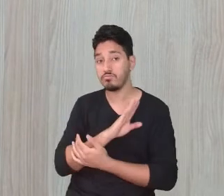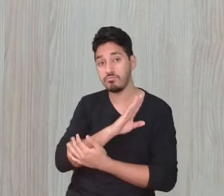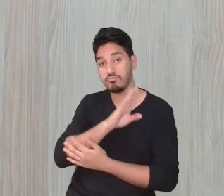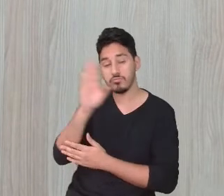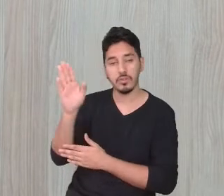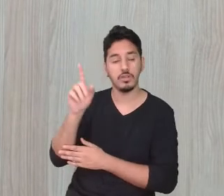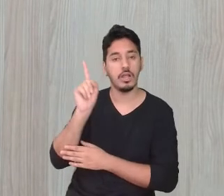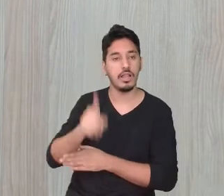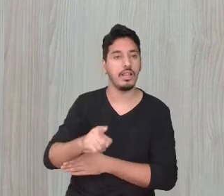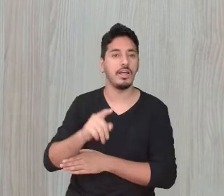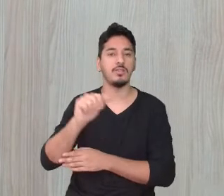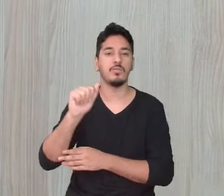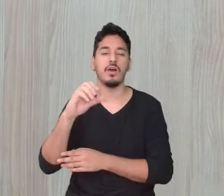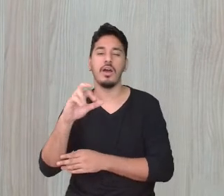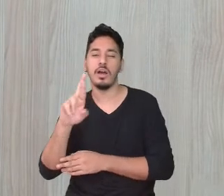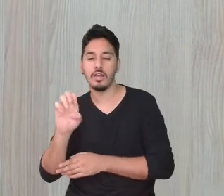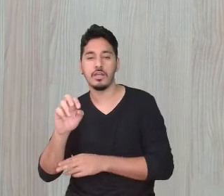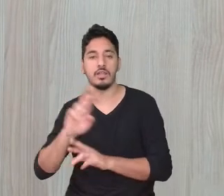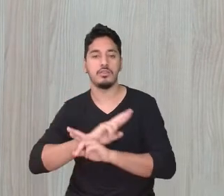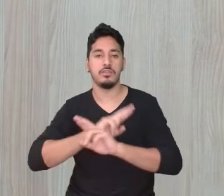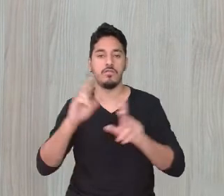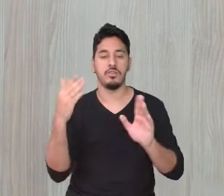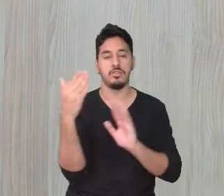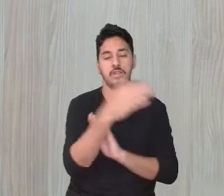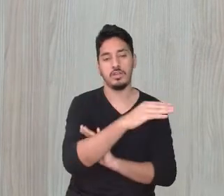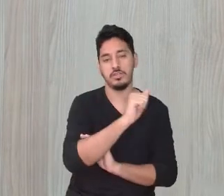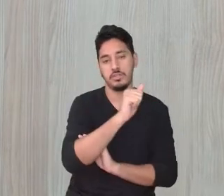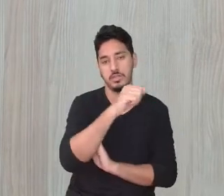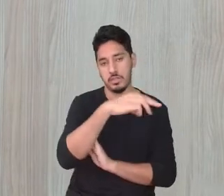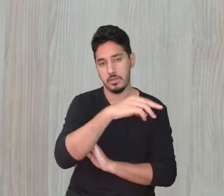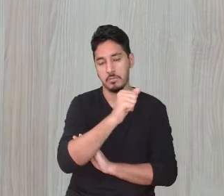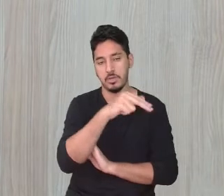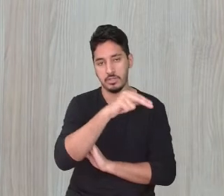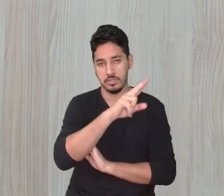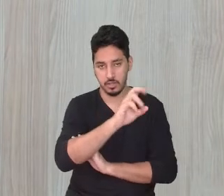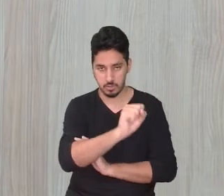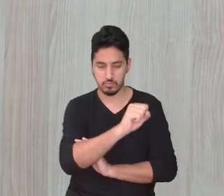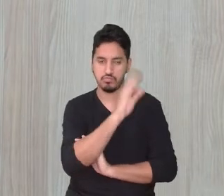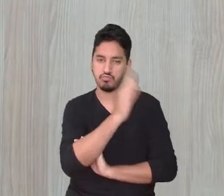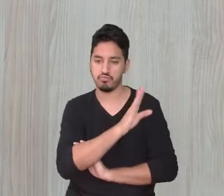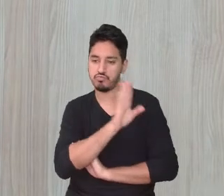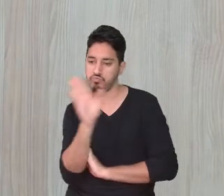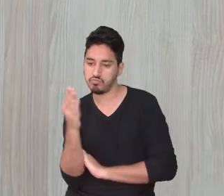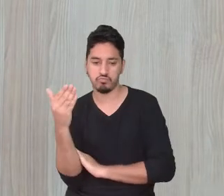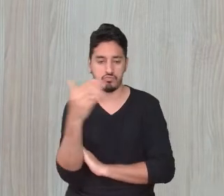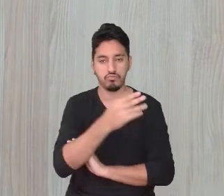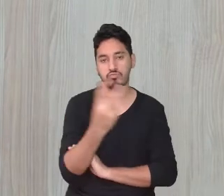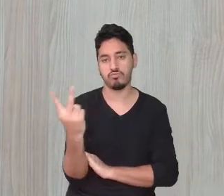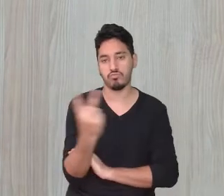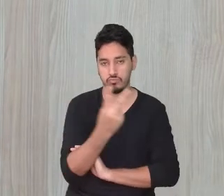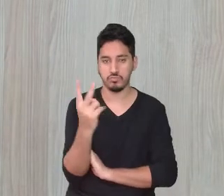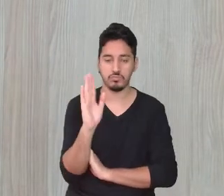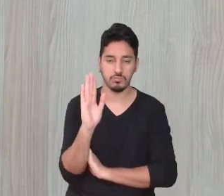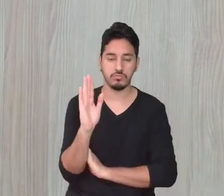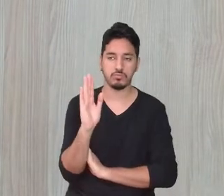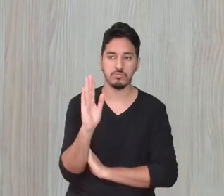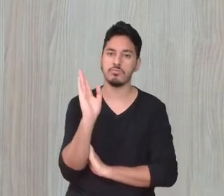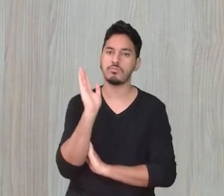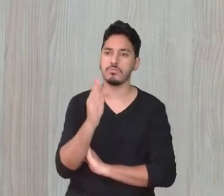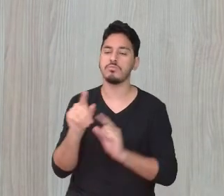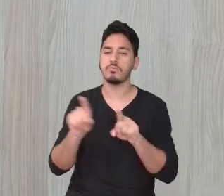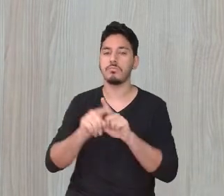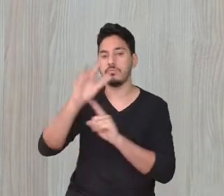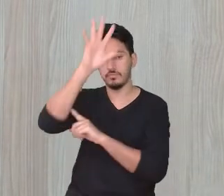no Acre é diferente de ir para a Amazônia em Manaus. Eu já estive lá em Manaus e já estive também no Acre. E já estive